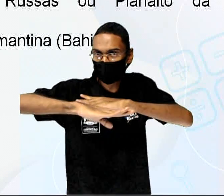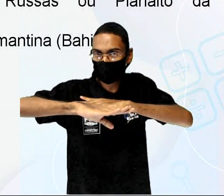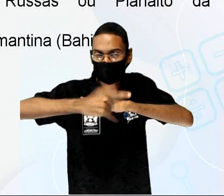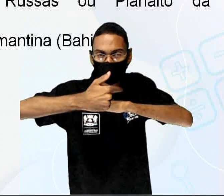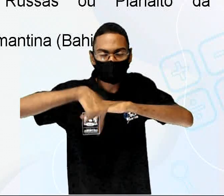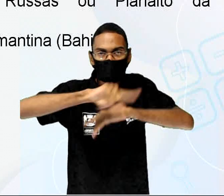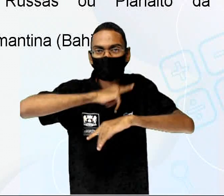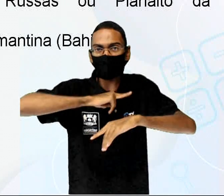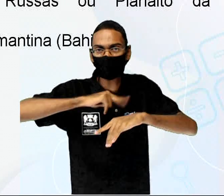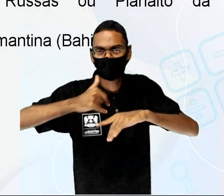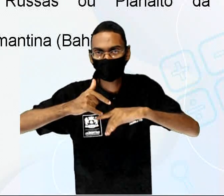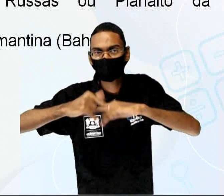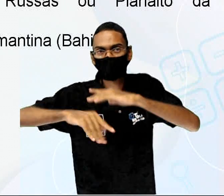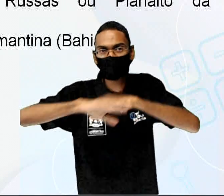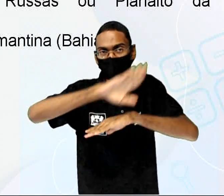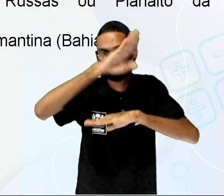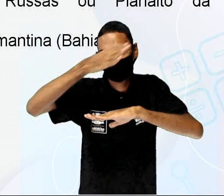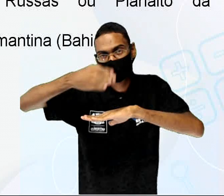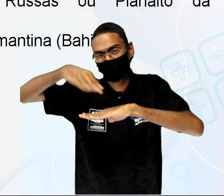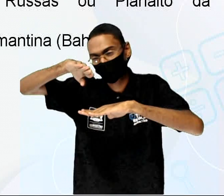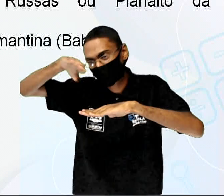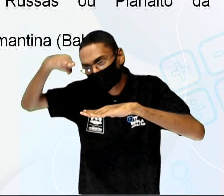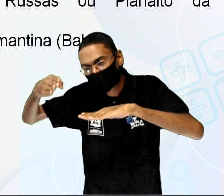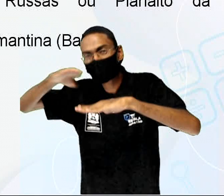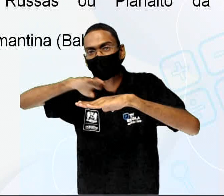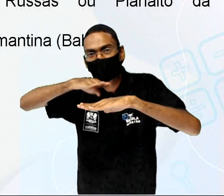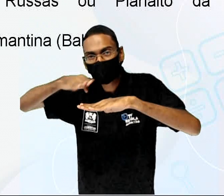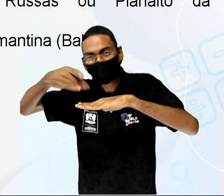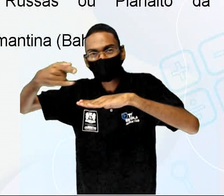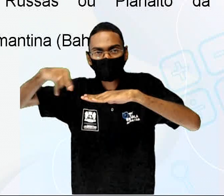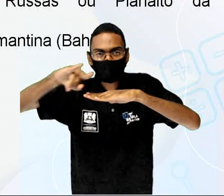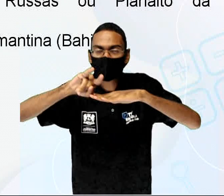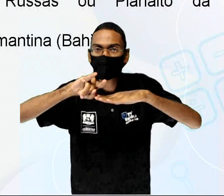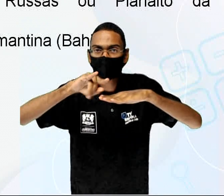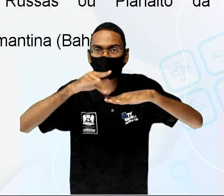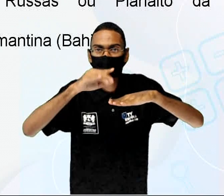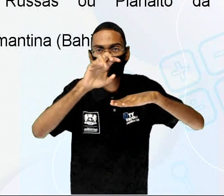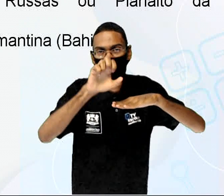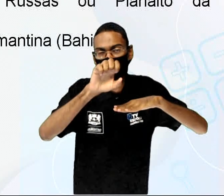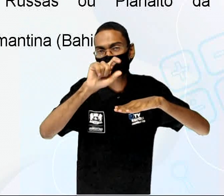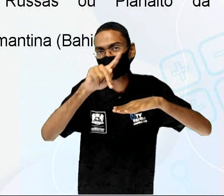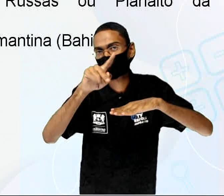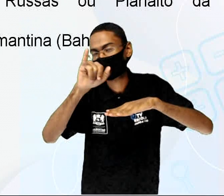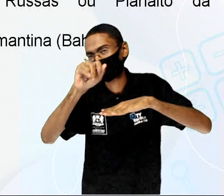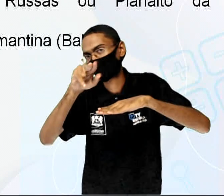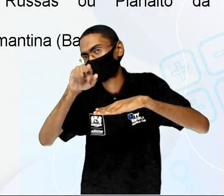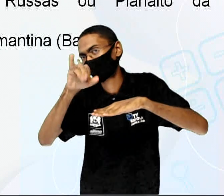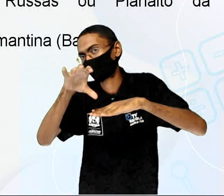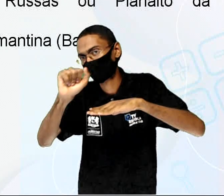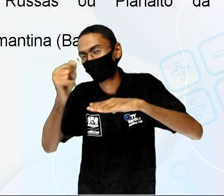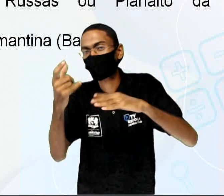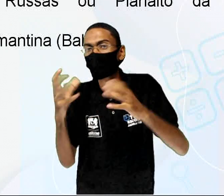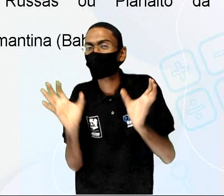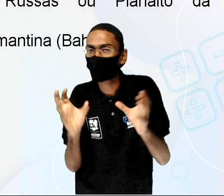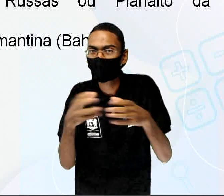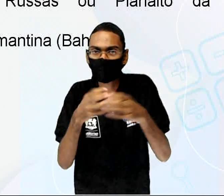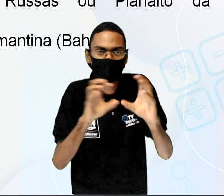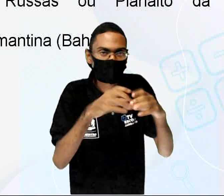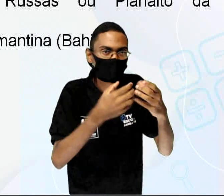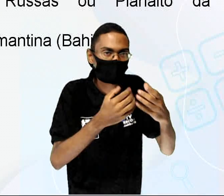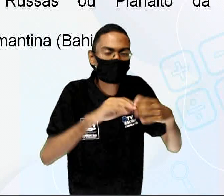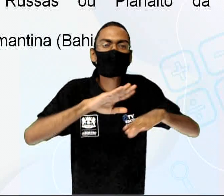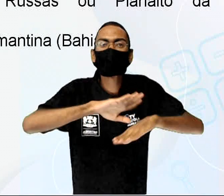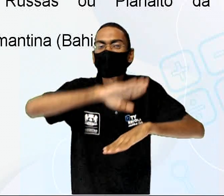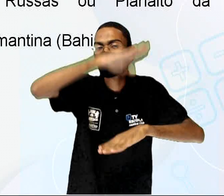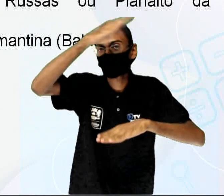as chapadas, as colinas, as escarpas, o conjunto de morro. O planalto ele pode